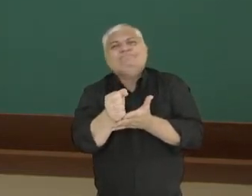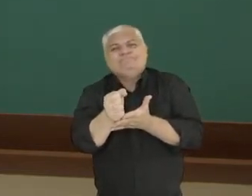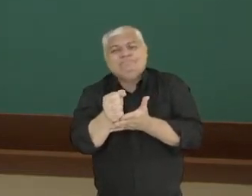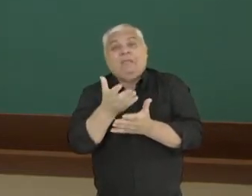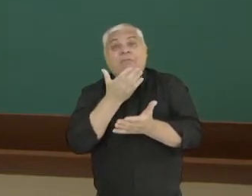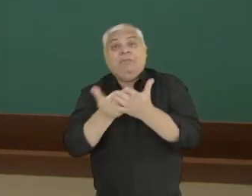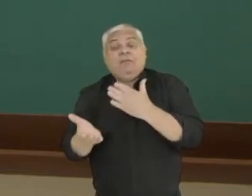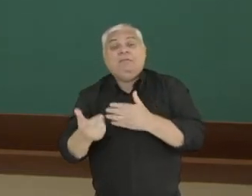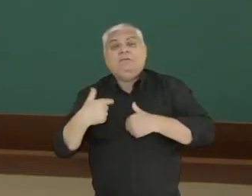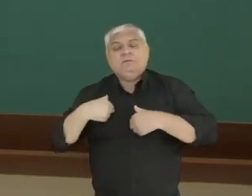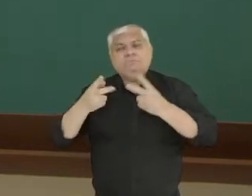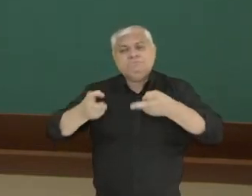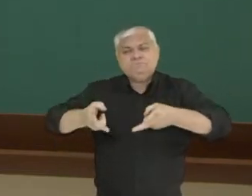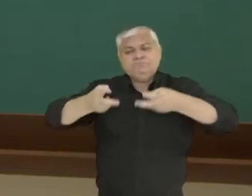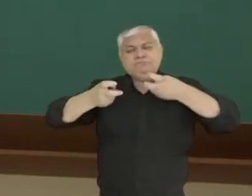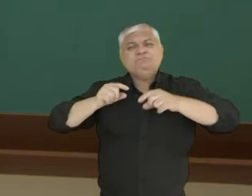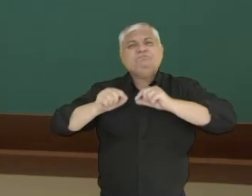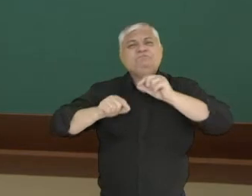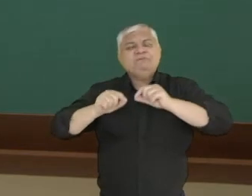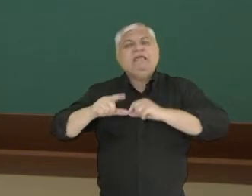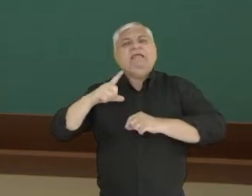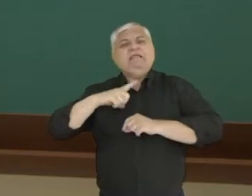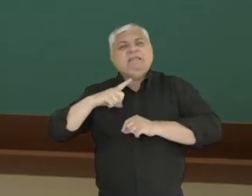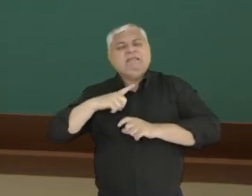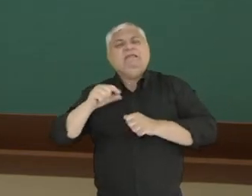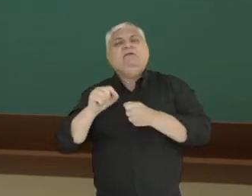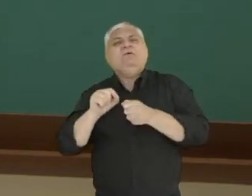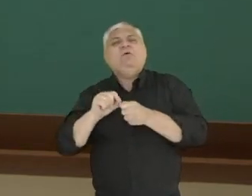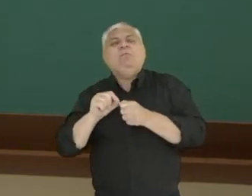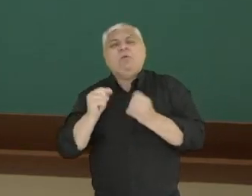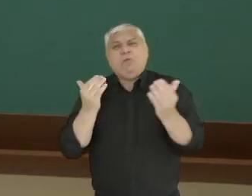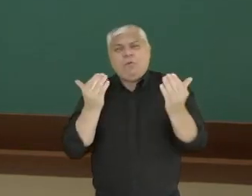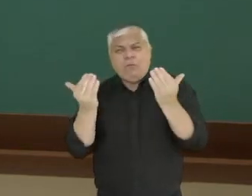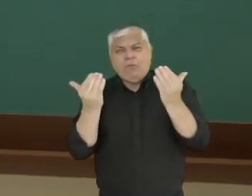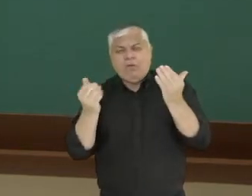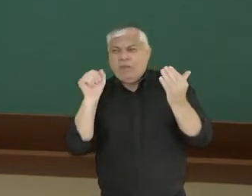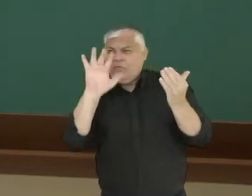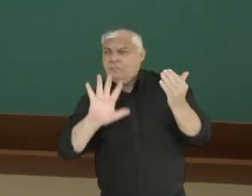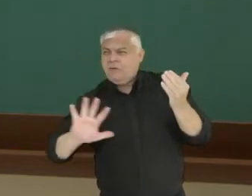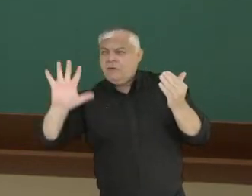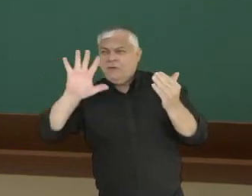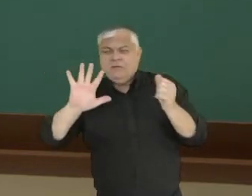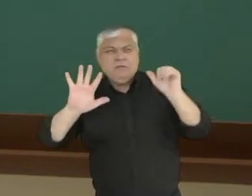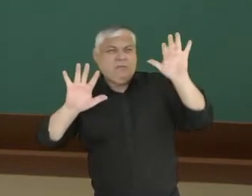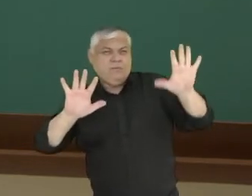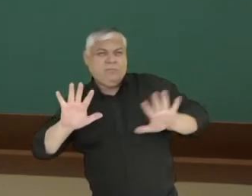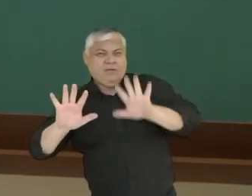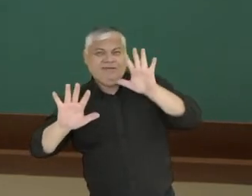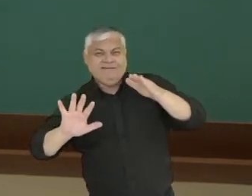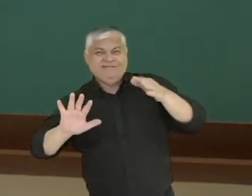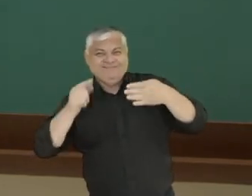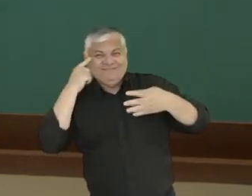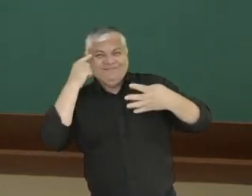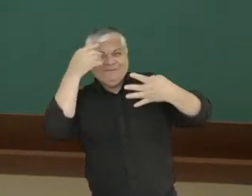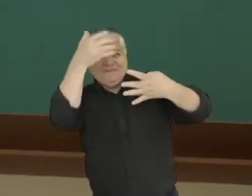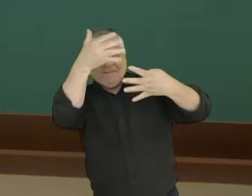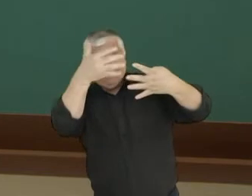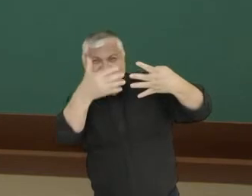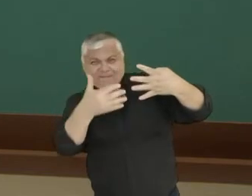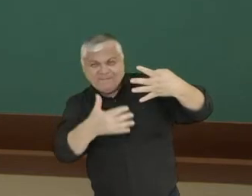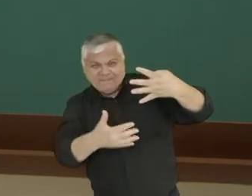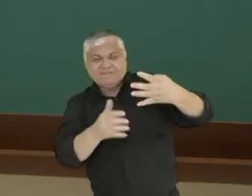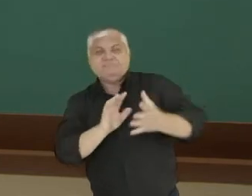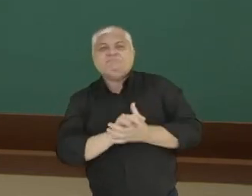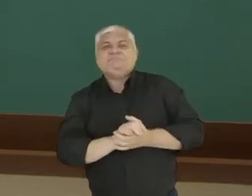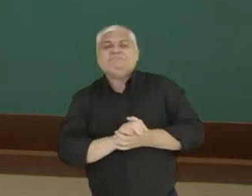gente consegue perceber esse dano ao realizar a comparação das diferentes imagens aqui apresentadas. E os